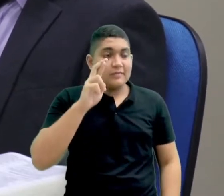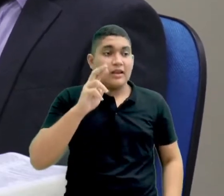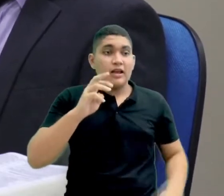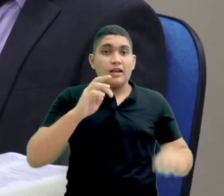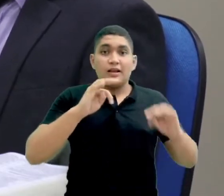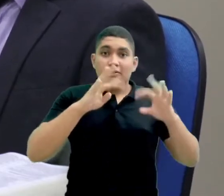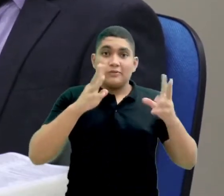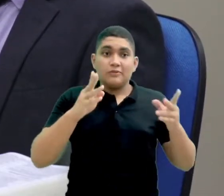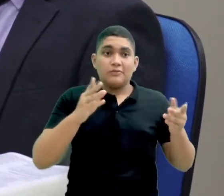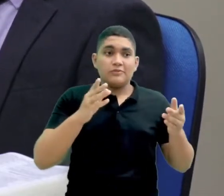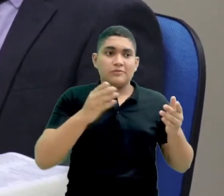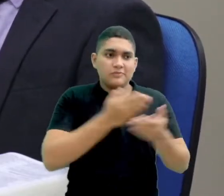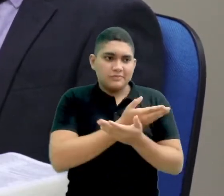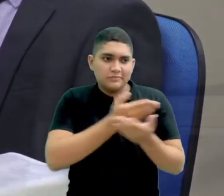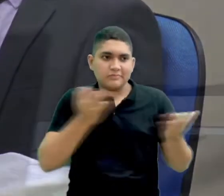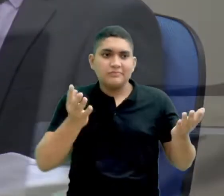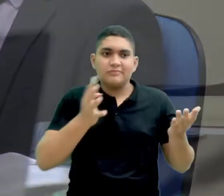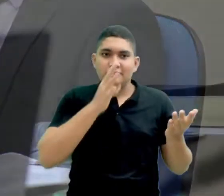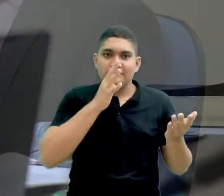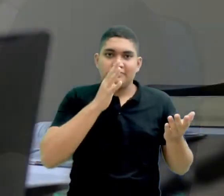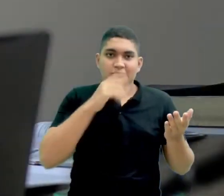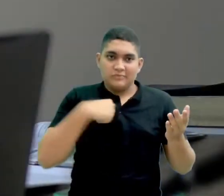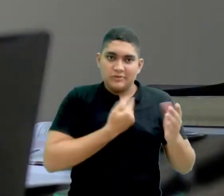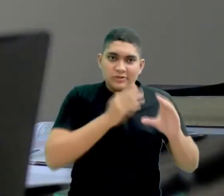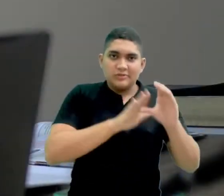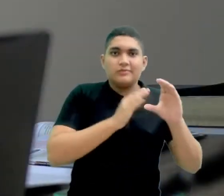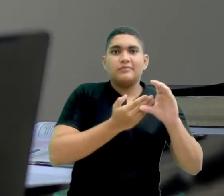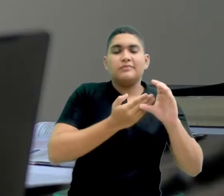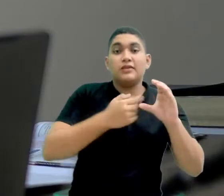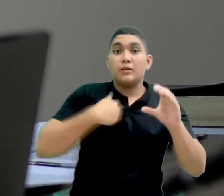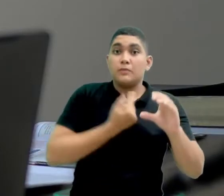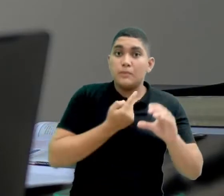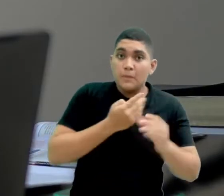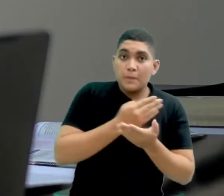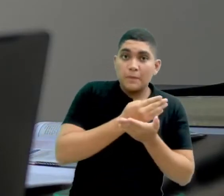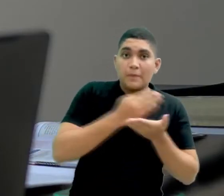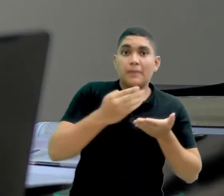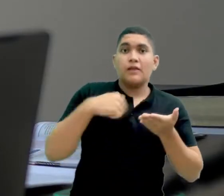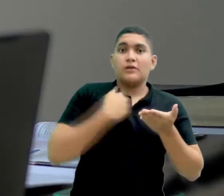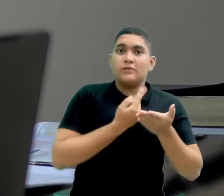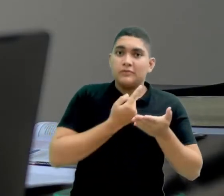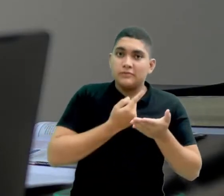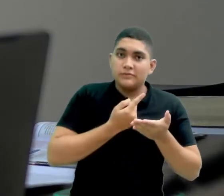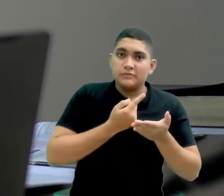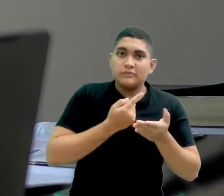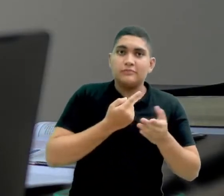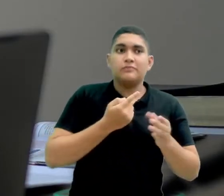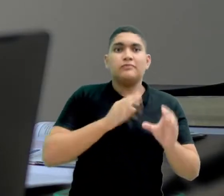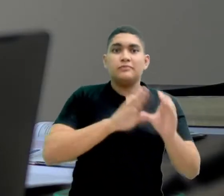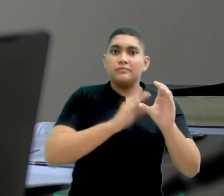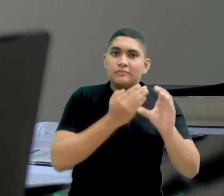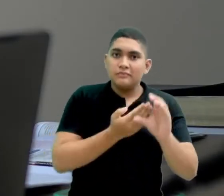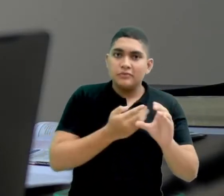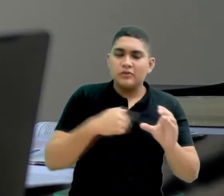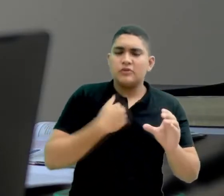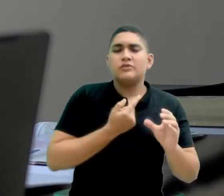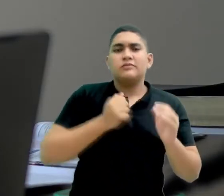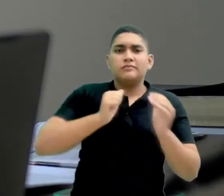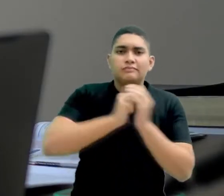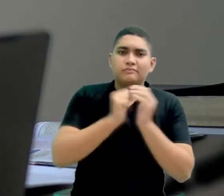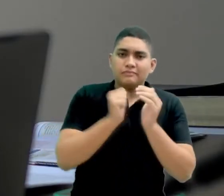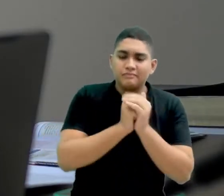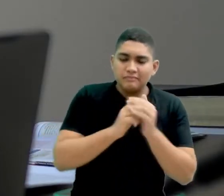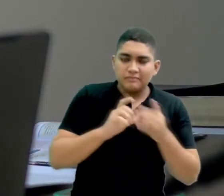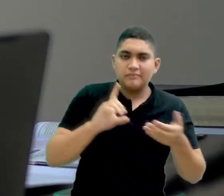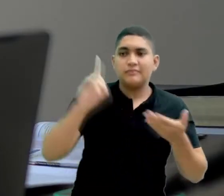ouvintes aqui do canal. Muito bem, e para iniciarmos o nosso programa, vamos orar ao nosso Deus, pedindo